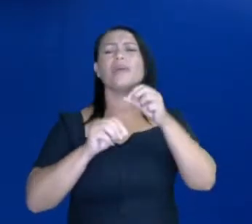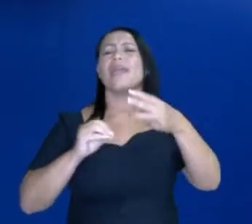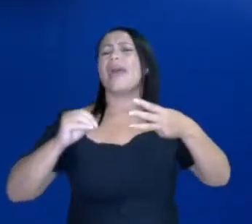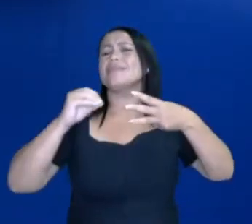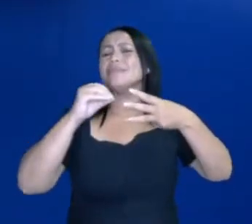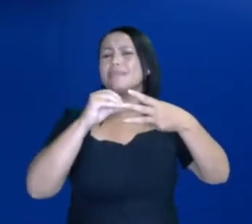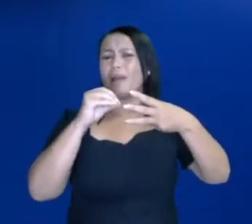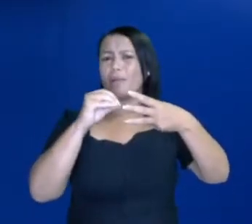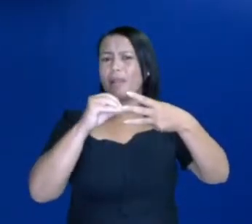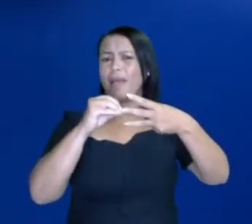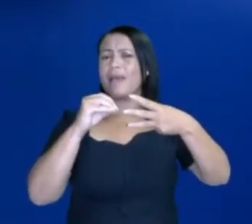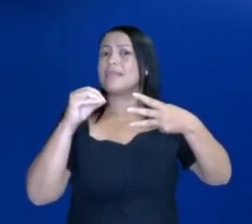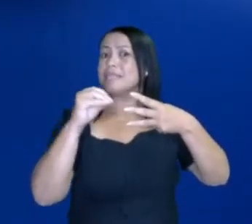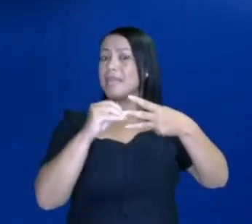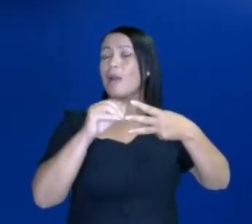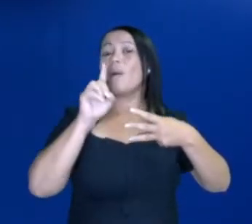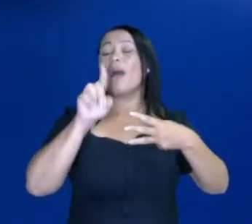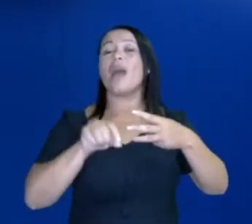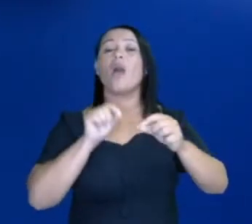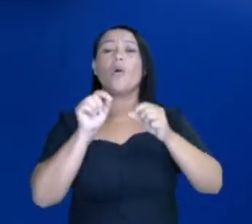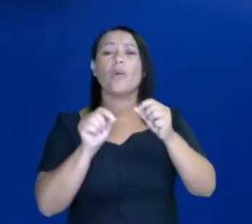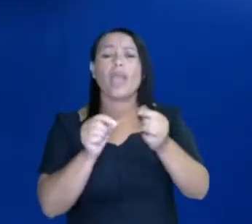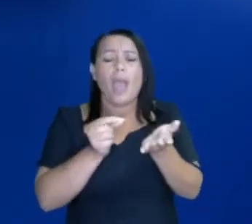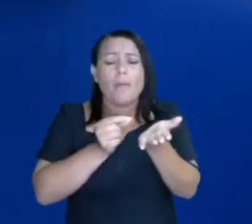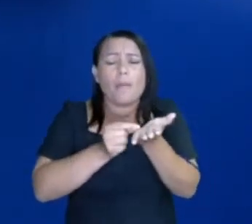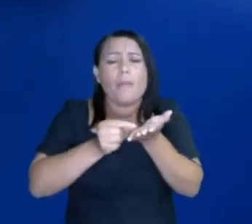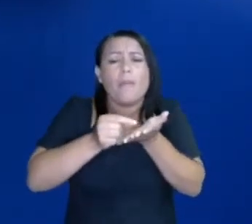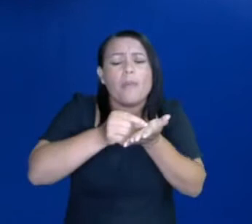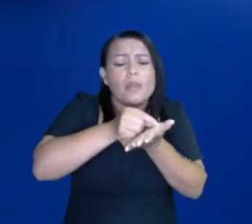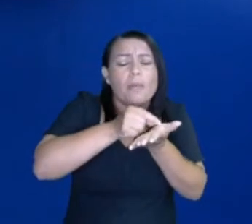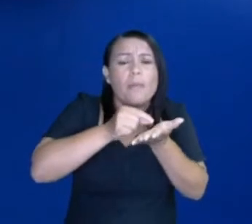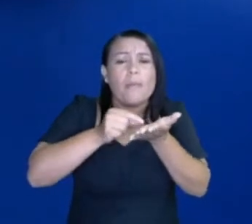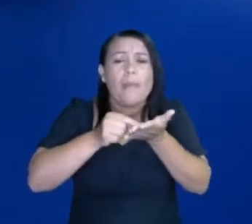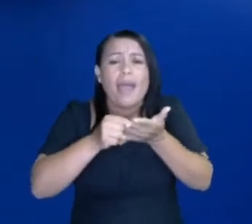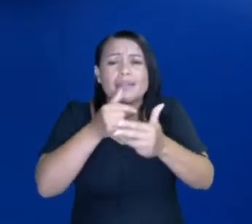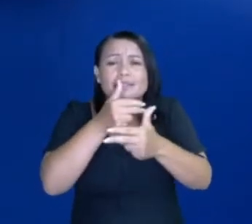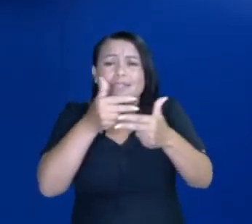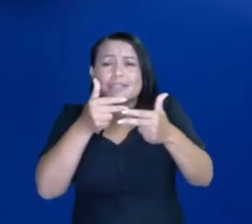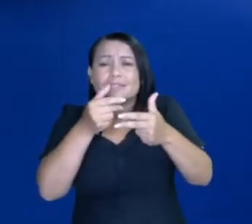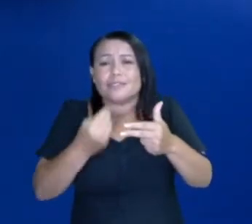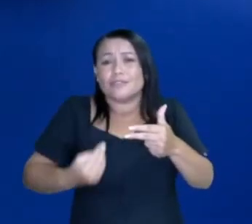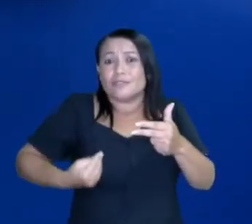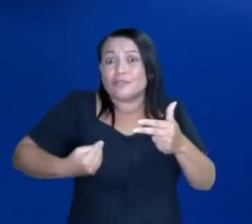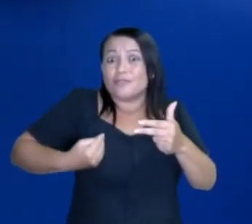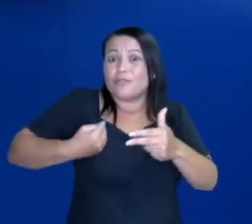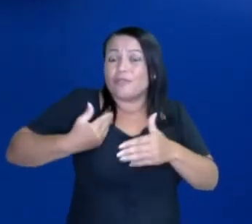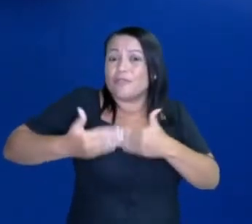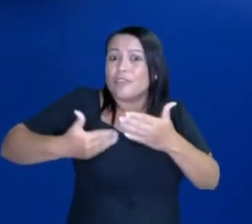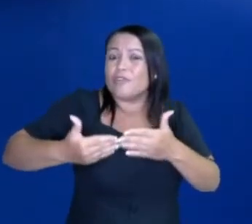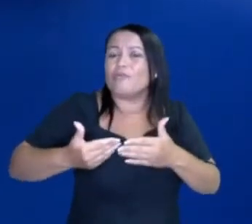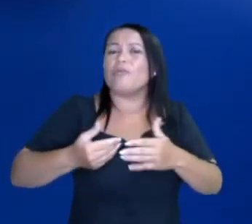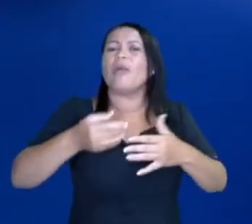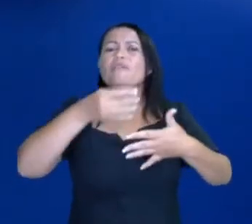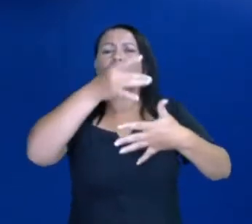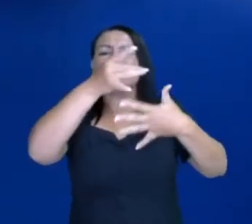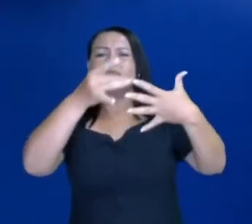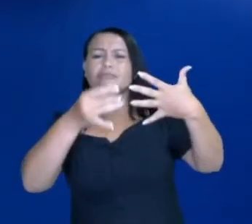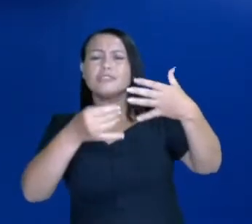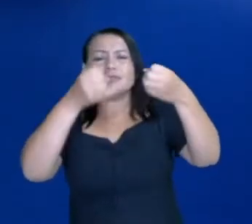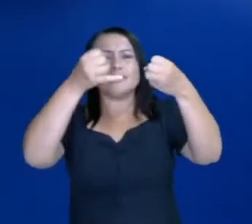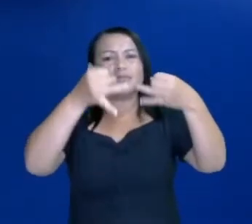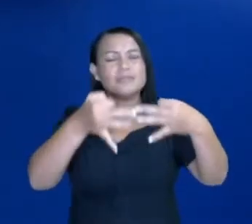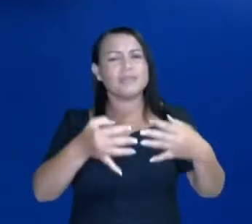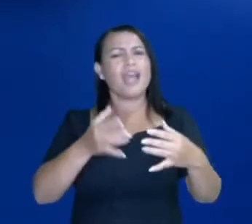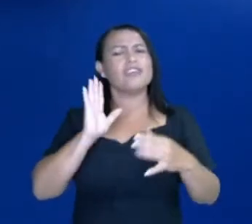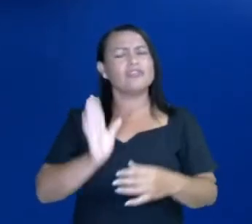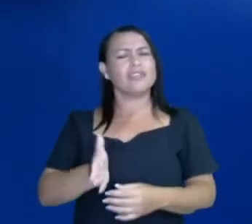célula? Célula, pessoal, é a menor parte dos seres vivos com forma e função definidas. Nós já ouvimos falar